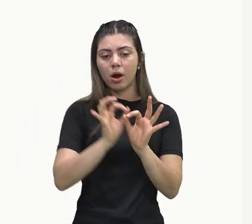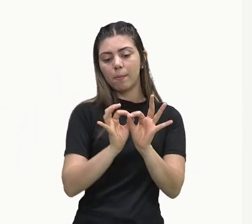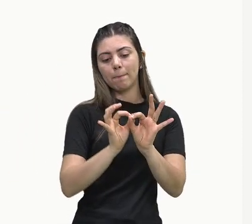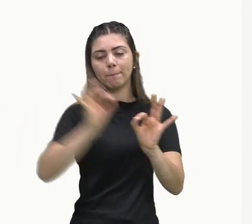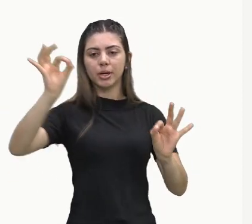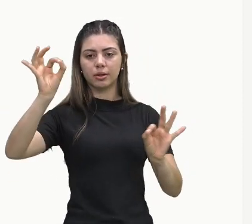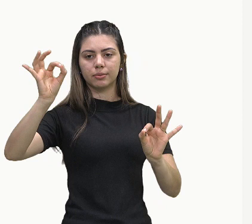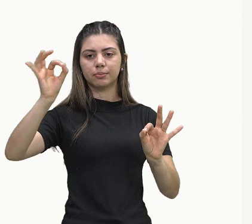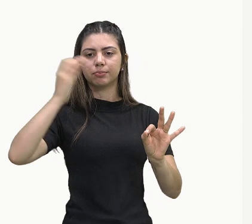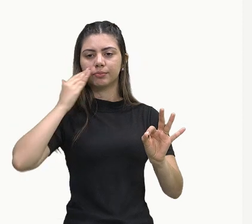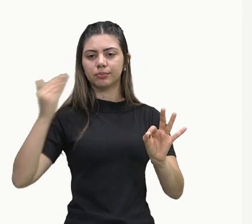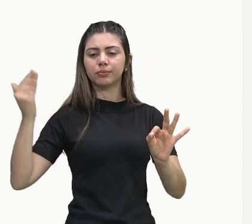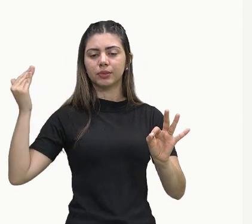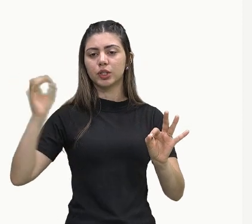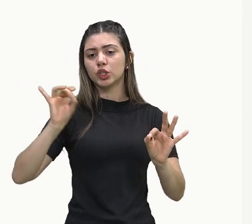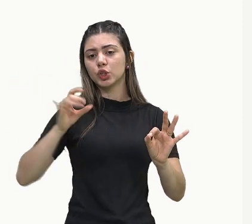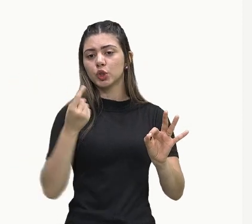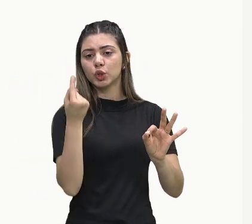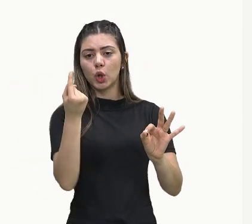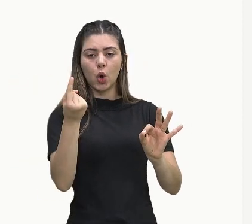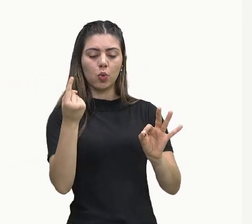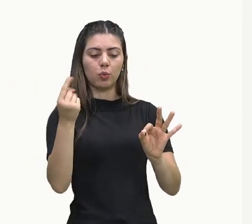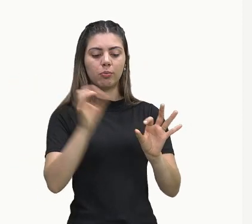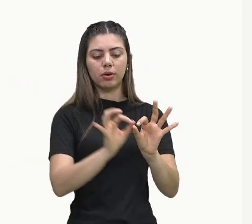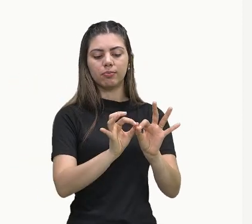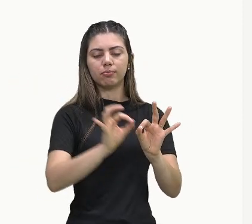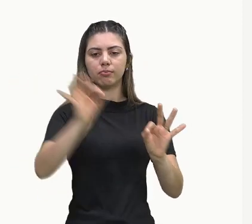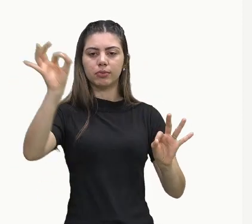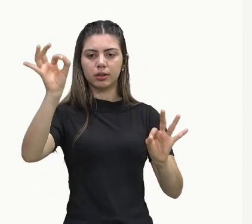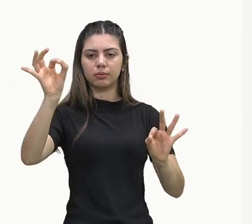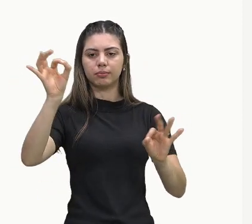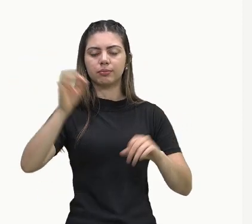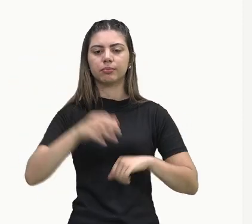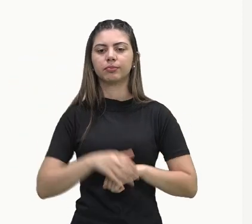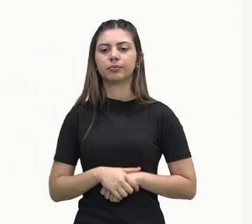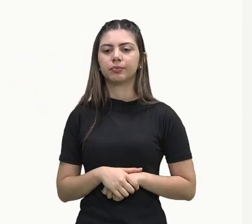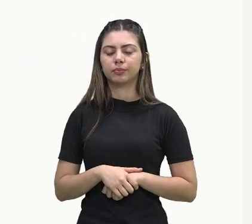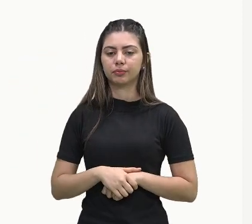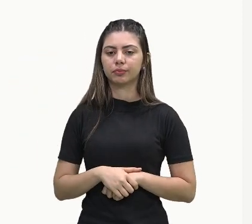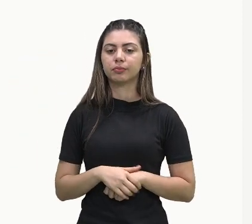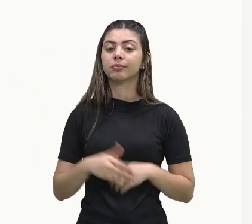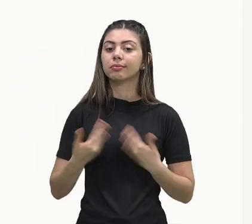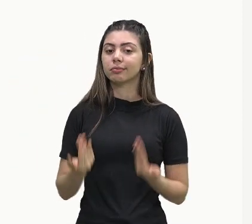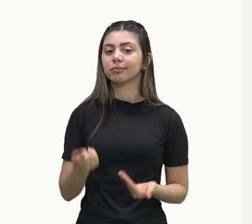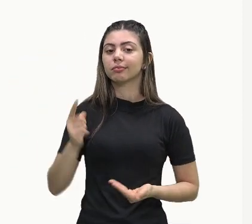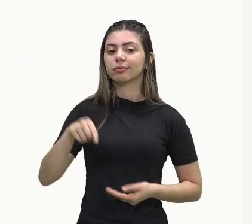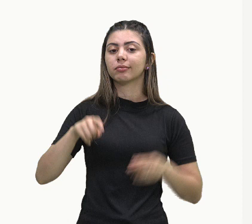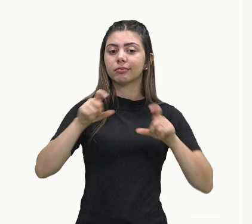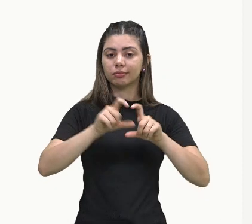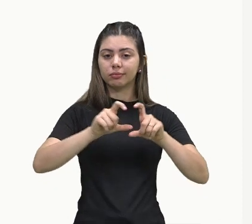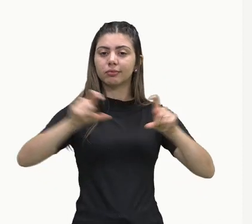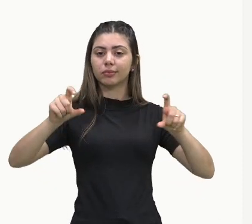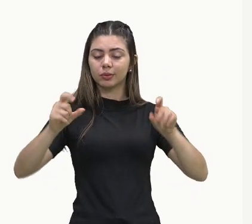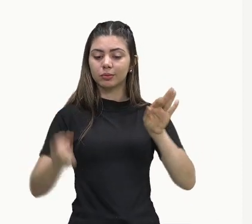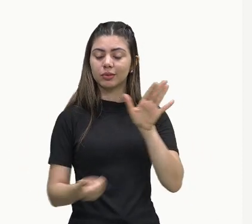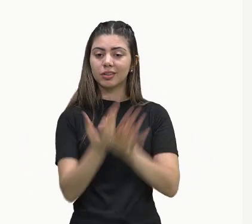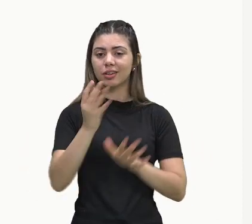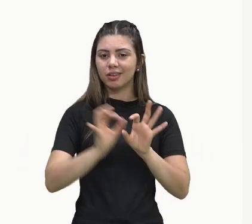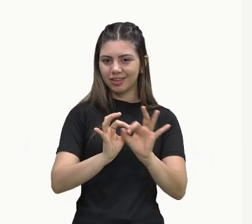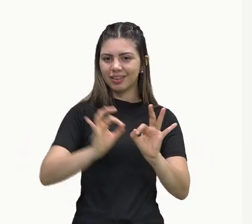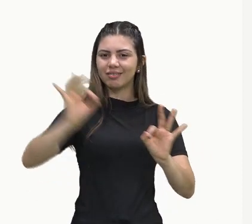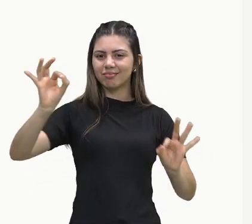reta só vai passar uma reta por esses dois pontos aqui então é essa equação aqui que gera essa reta